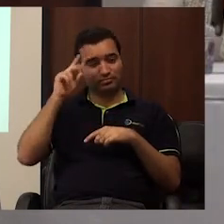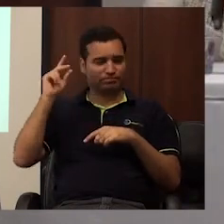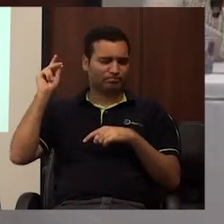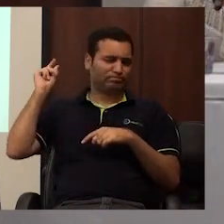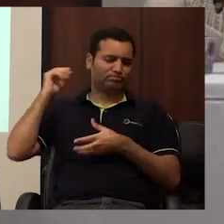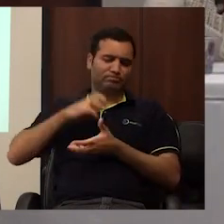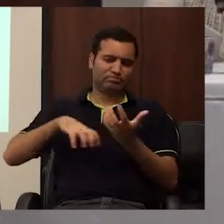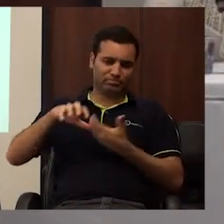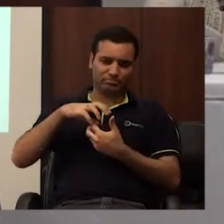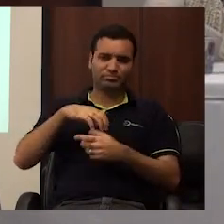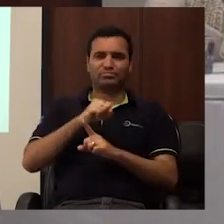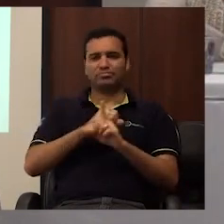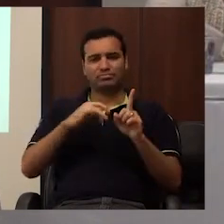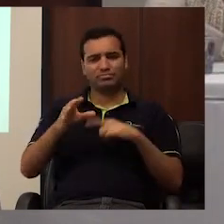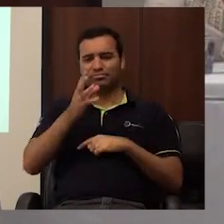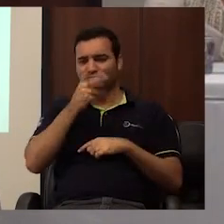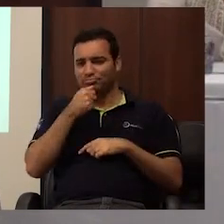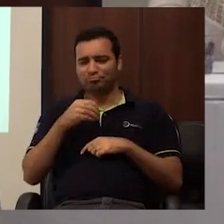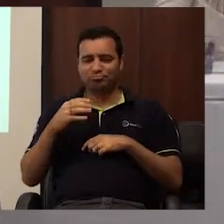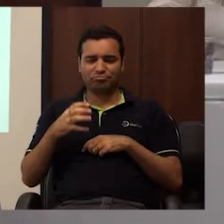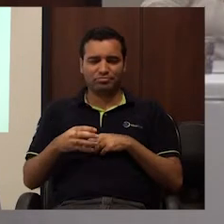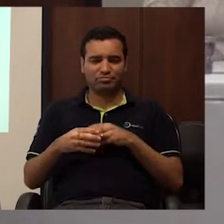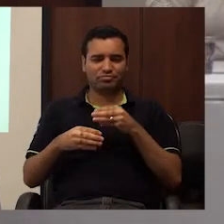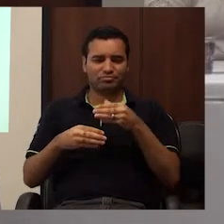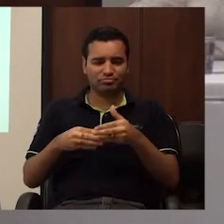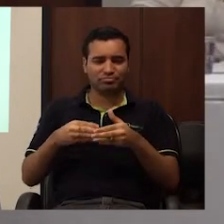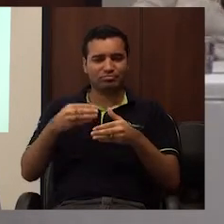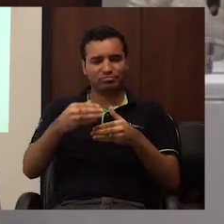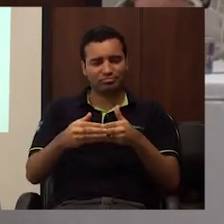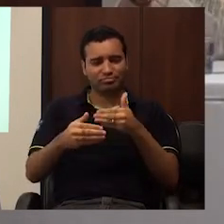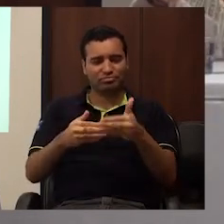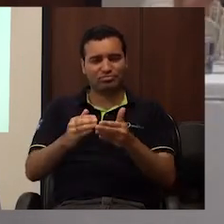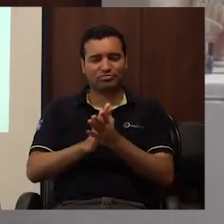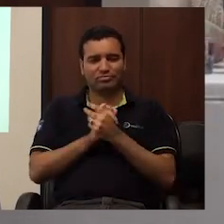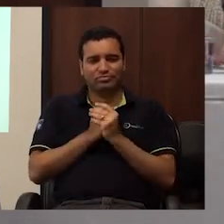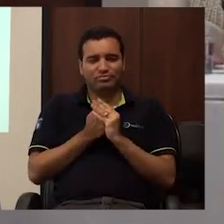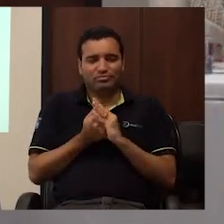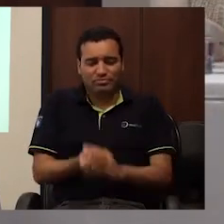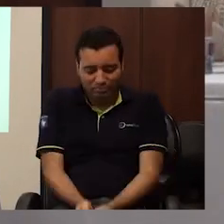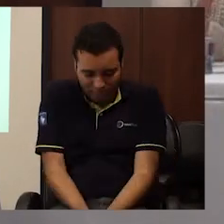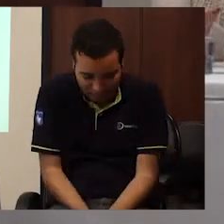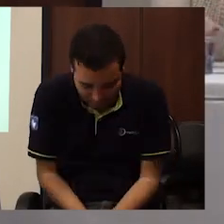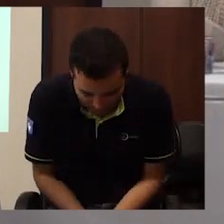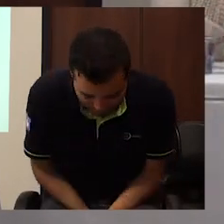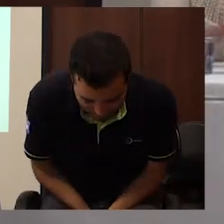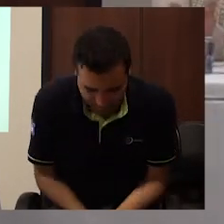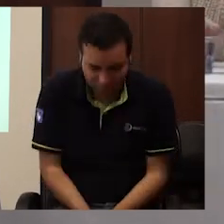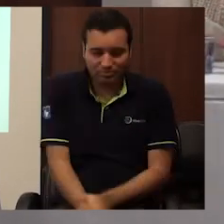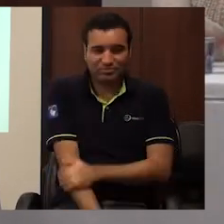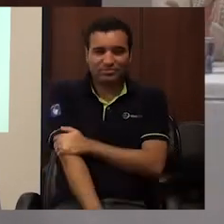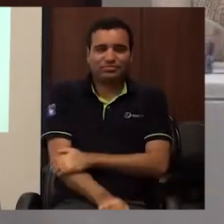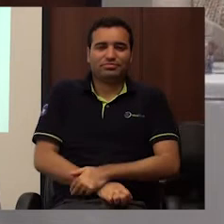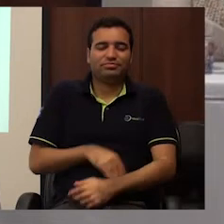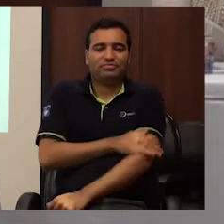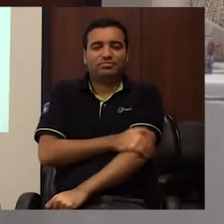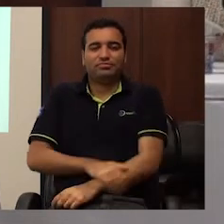movimentos sociais são muito lentos em relação aos anos que passam. A gente está vendo aqui o processo de